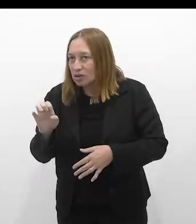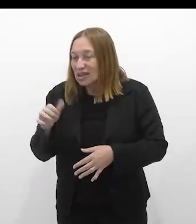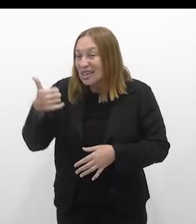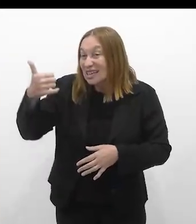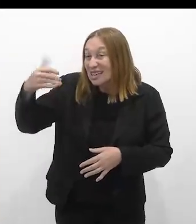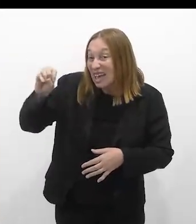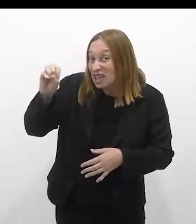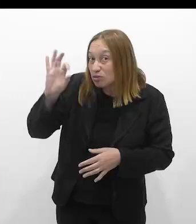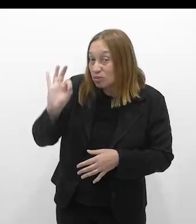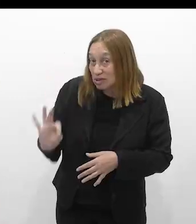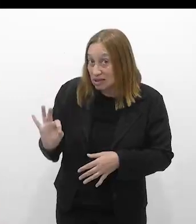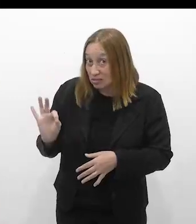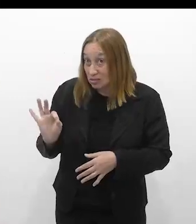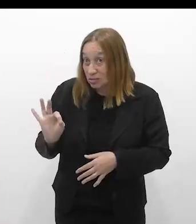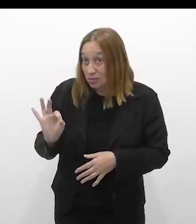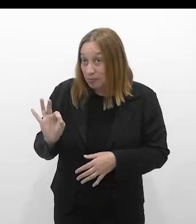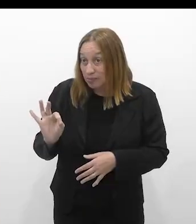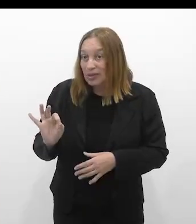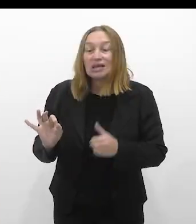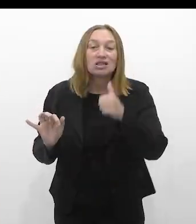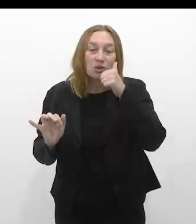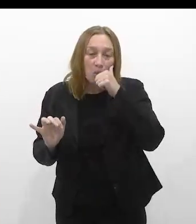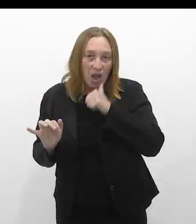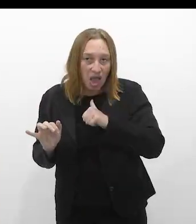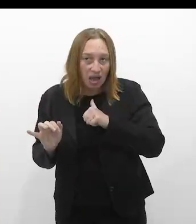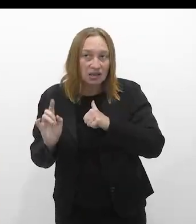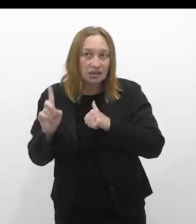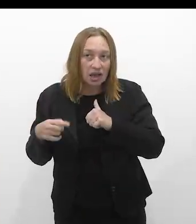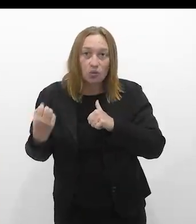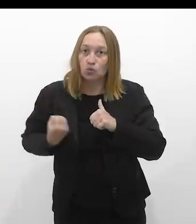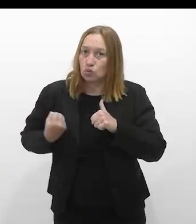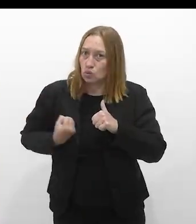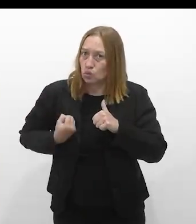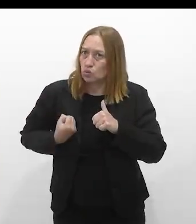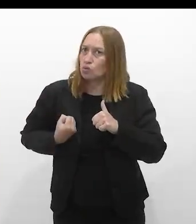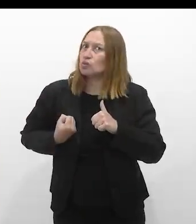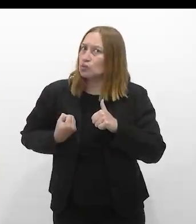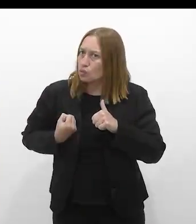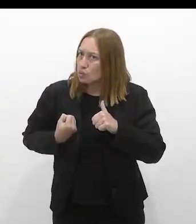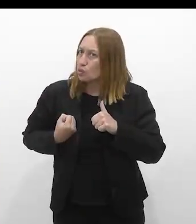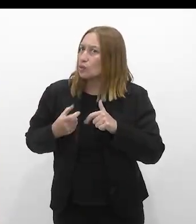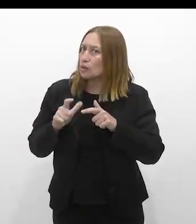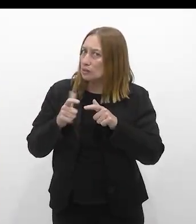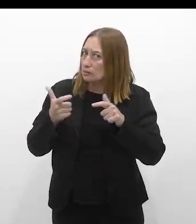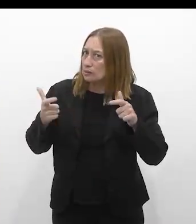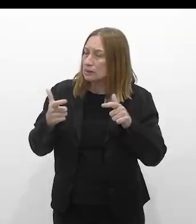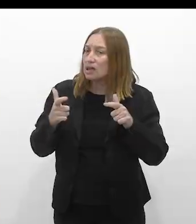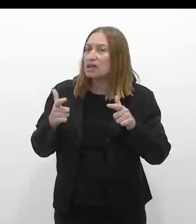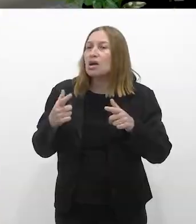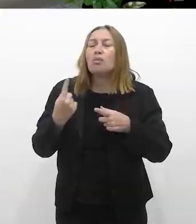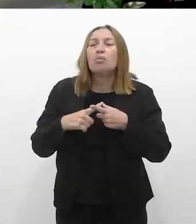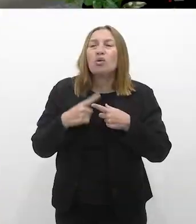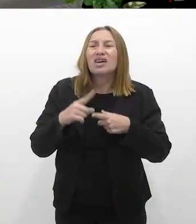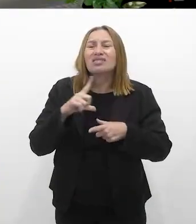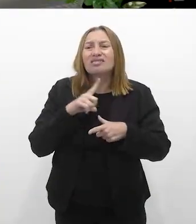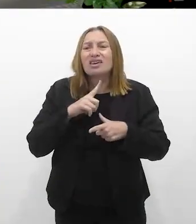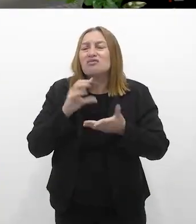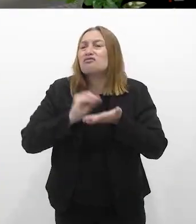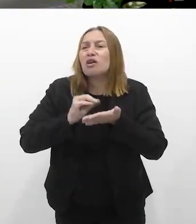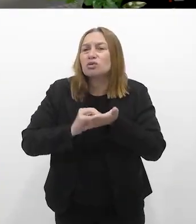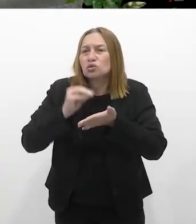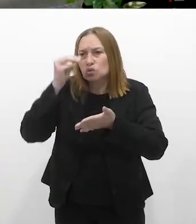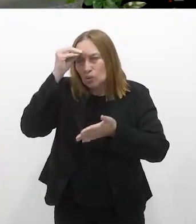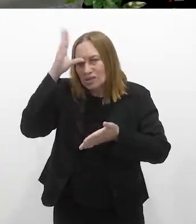de 10% das mulheres, né? É um número relativamente alto. Por que ainda existe